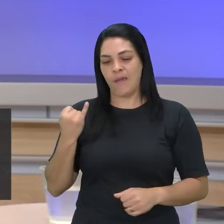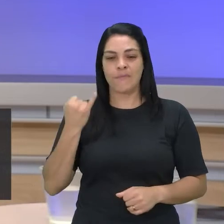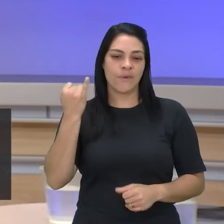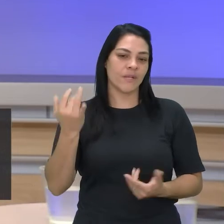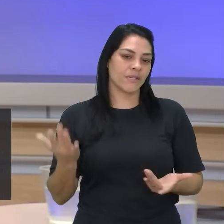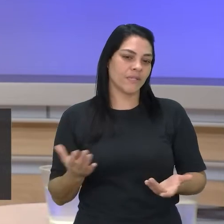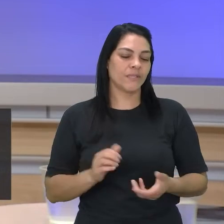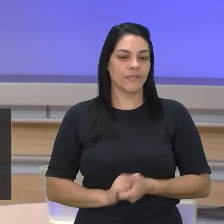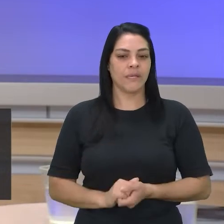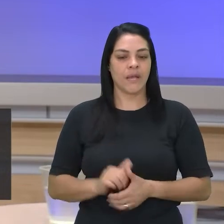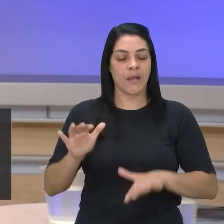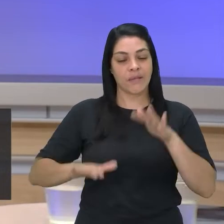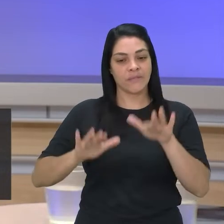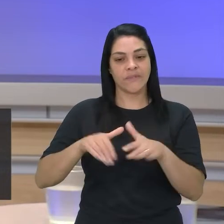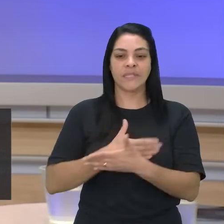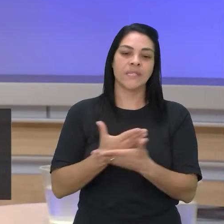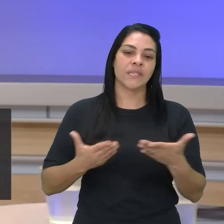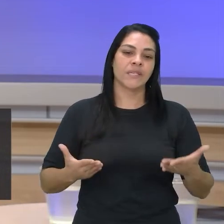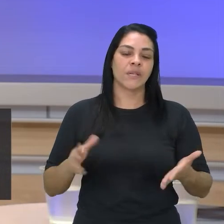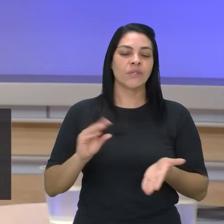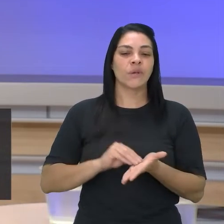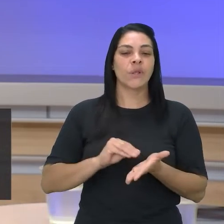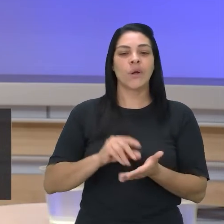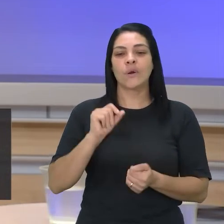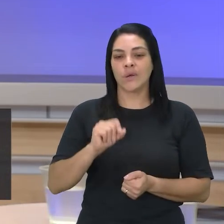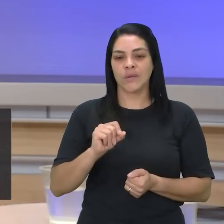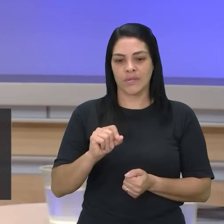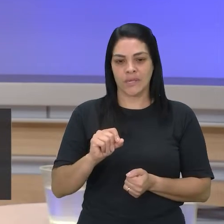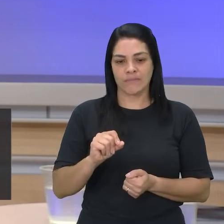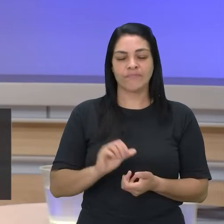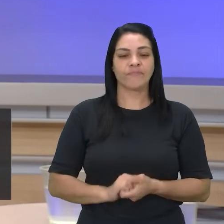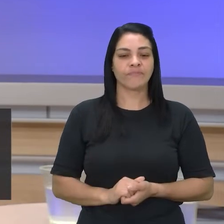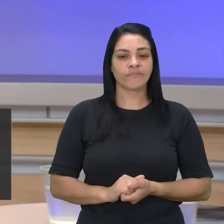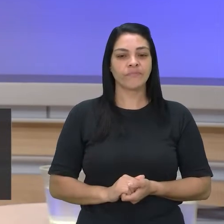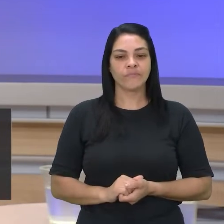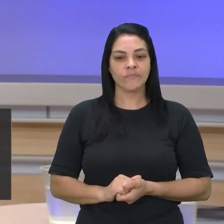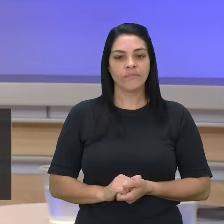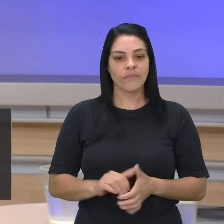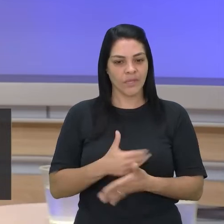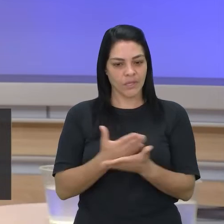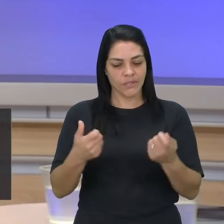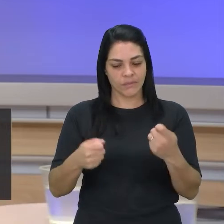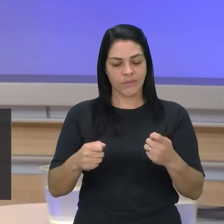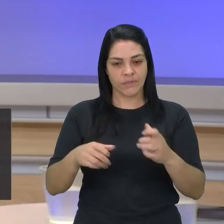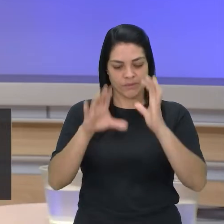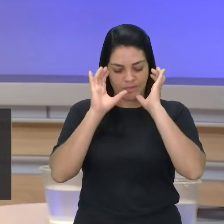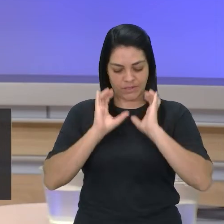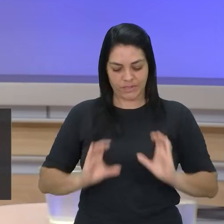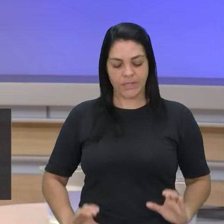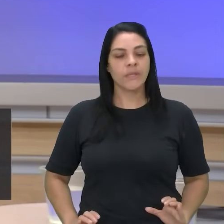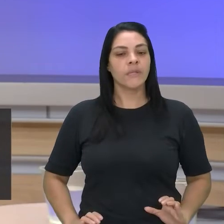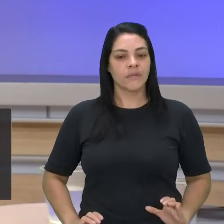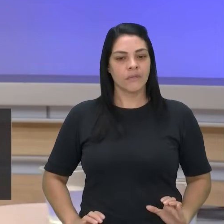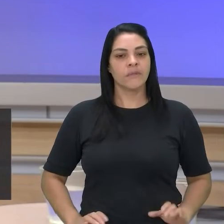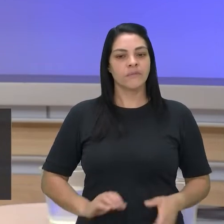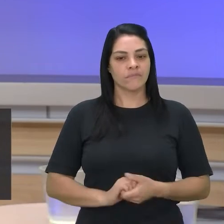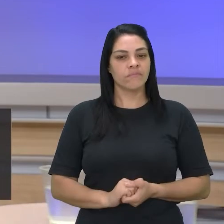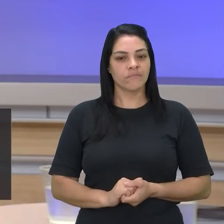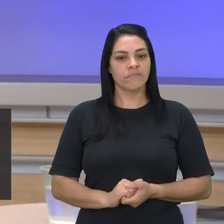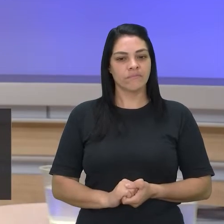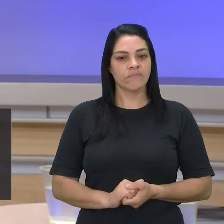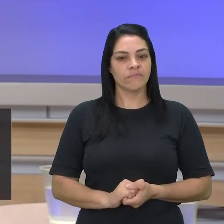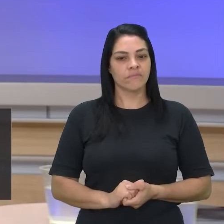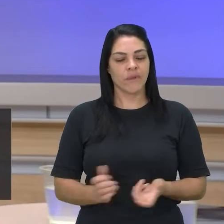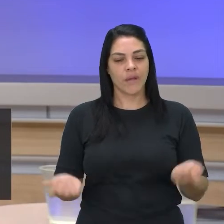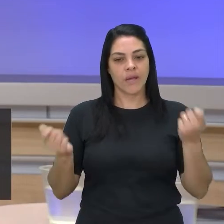gente, muitas vezes, é colocado no nosso lugar, né, de um cidadão que não necessariamente pode